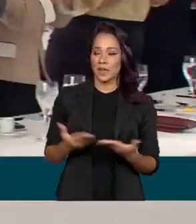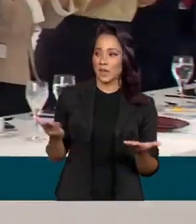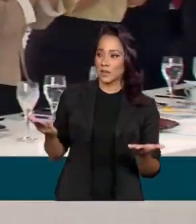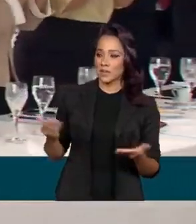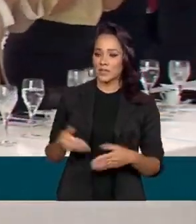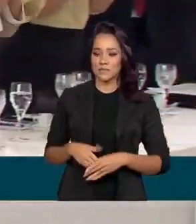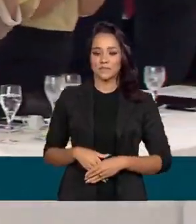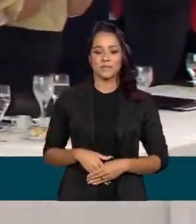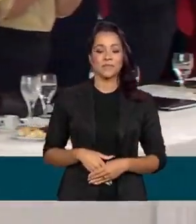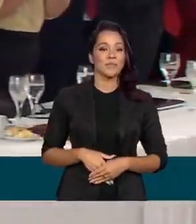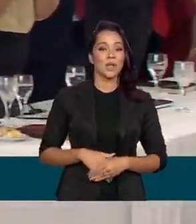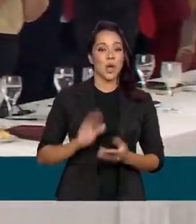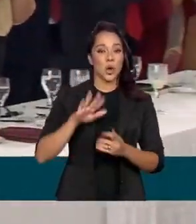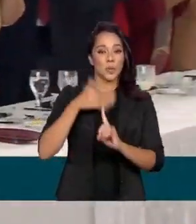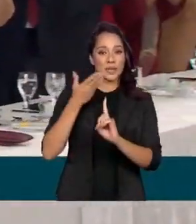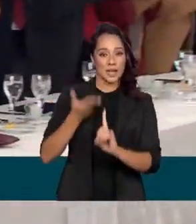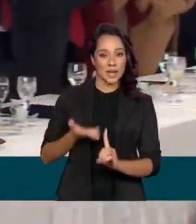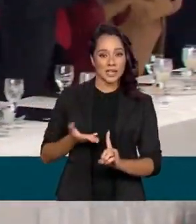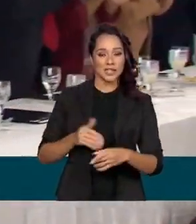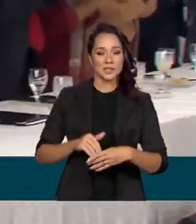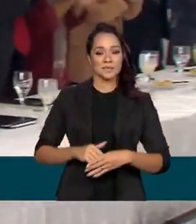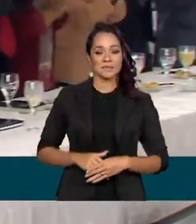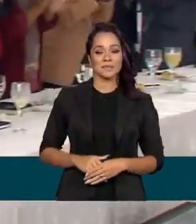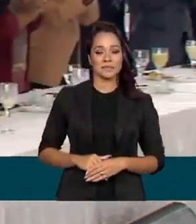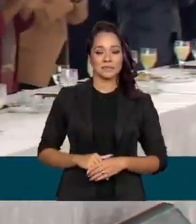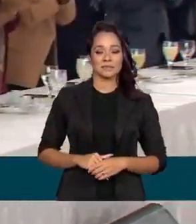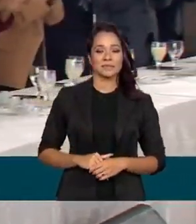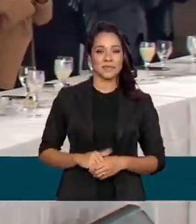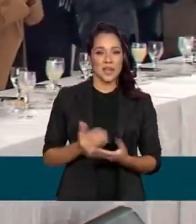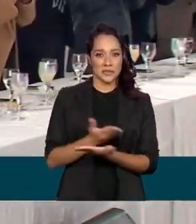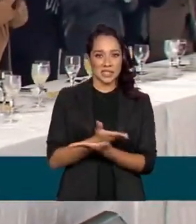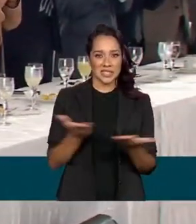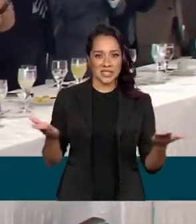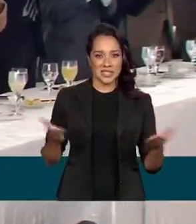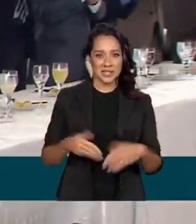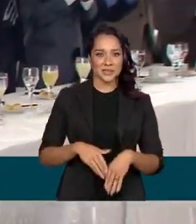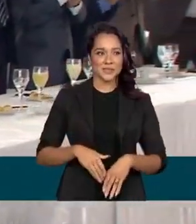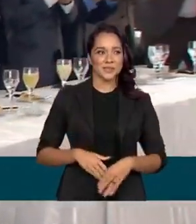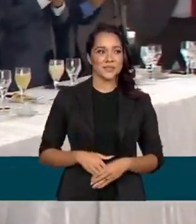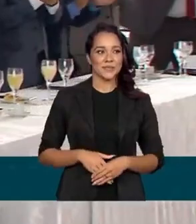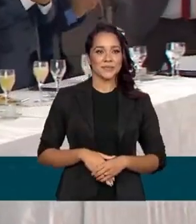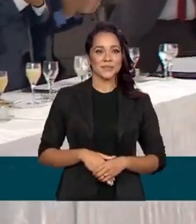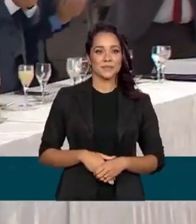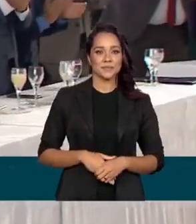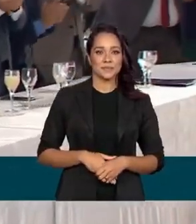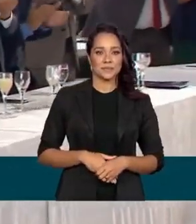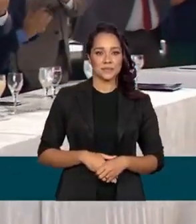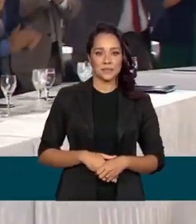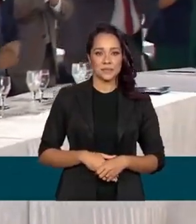nossa homenagem a vocês.